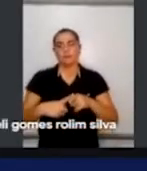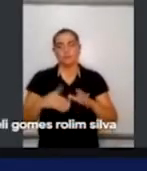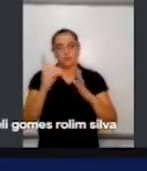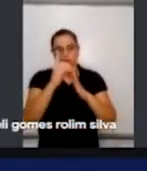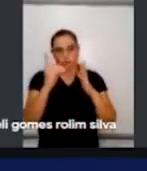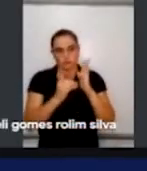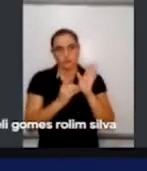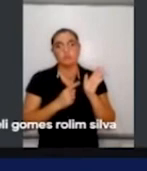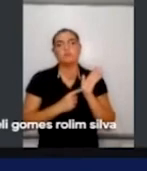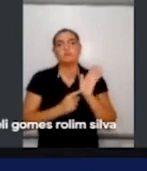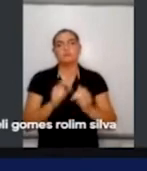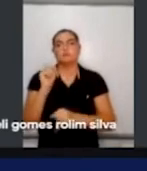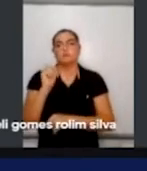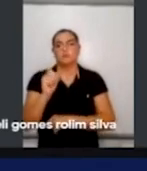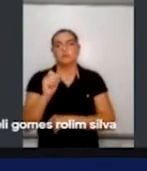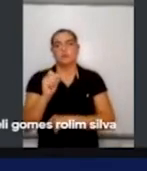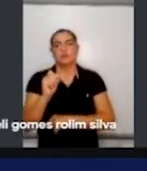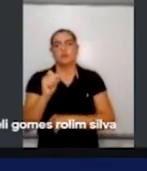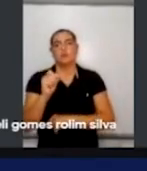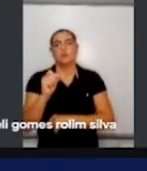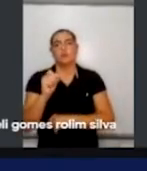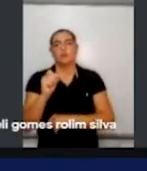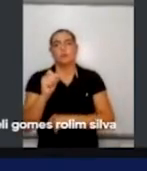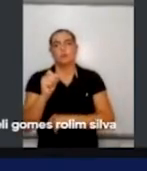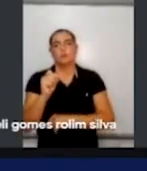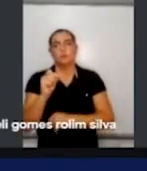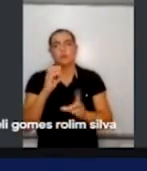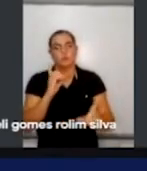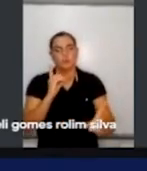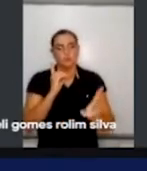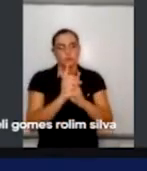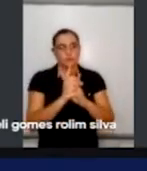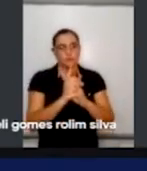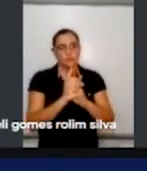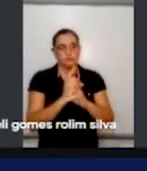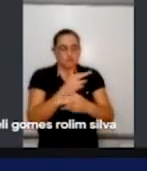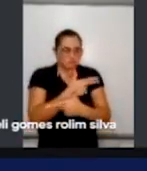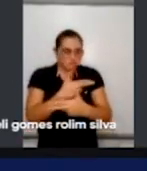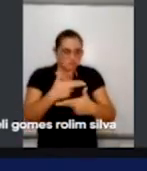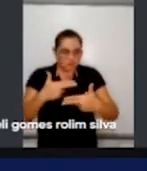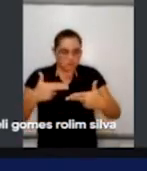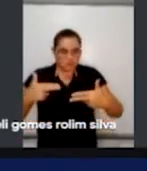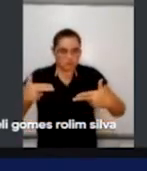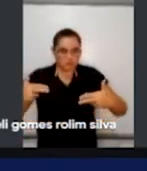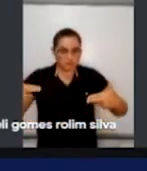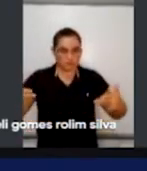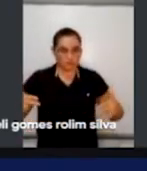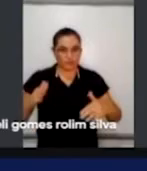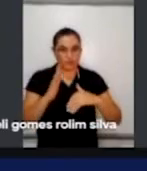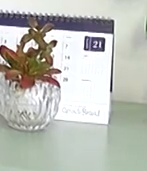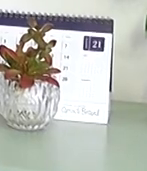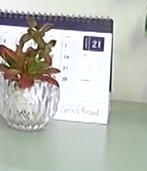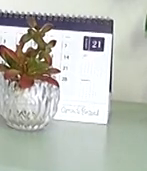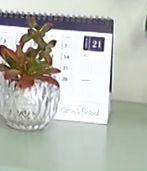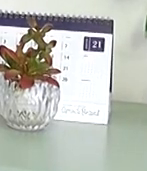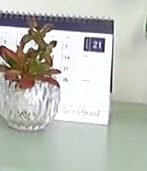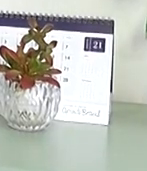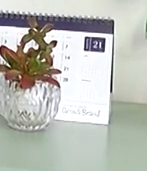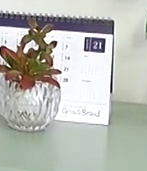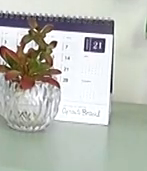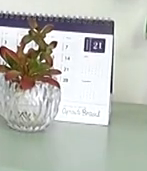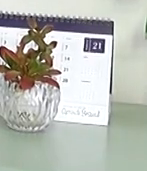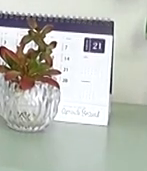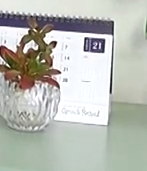mestre Dério, da Universidade aqui de Rolim de Moura, que está falando sobre a legislação da pessoa com deficiência. E isso é